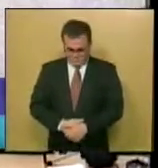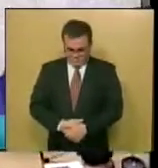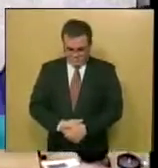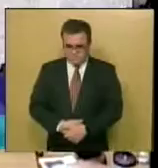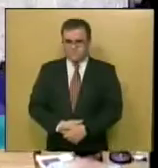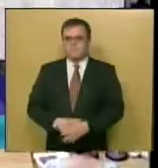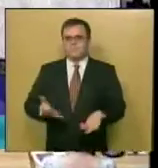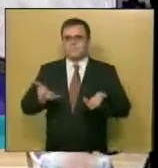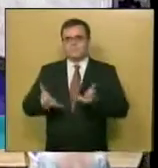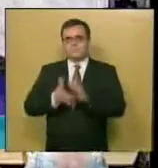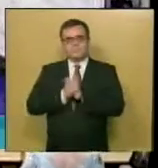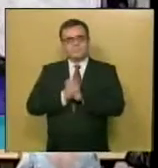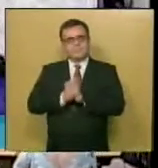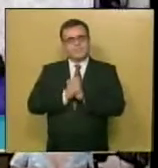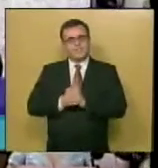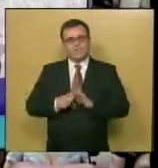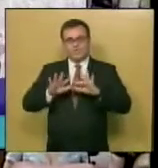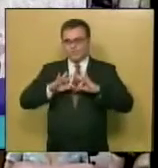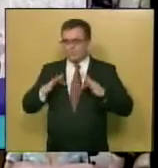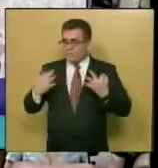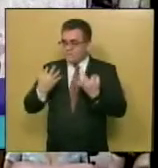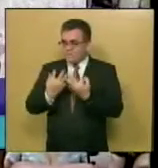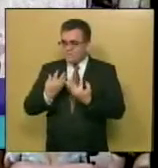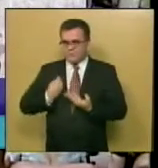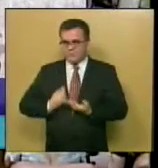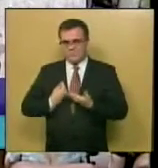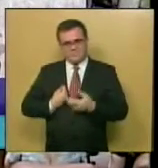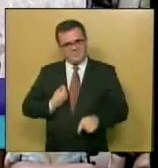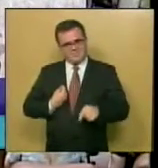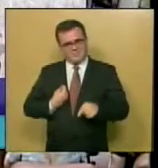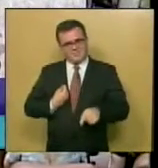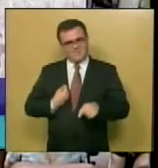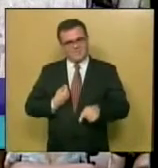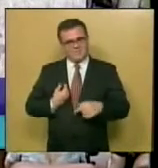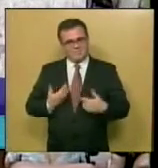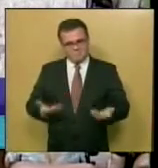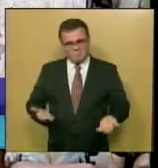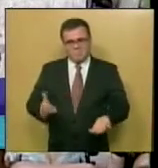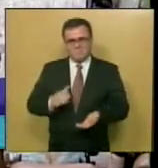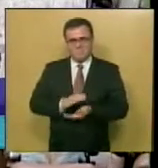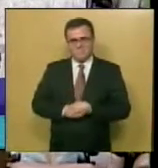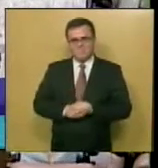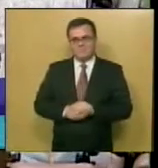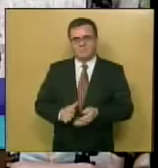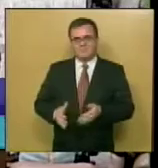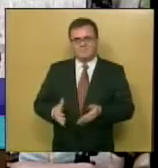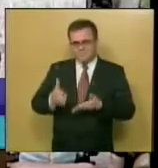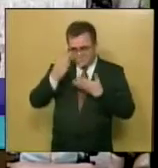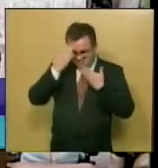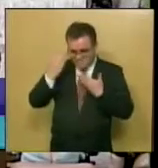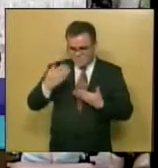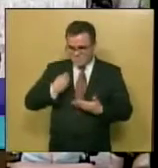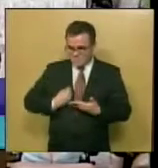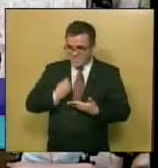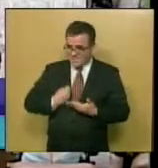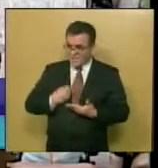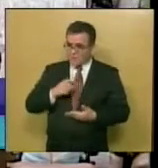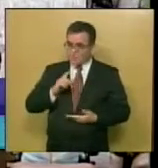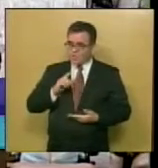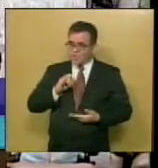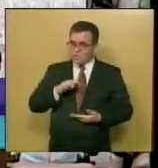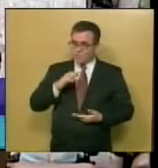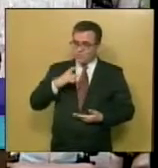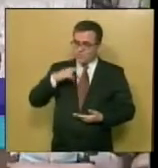Quero parabenizar toda a família que está aqui presente. Aparece, também agradecer a presença do Juliano, esse grande amigo, esse grande